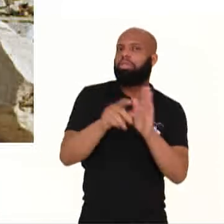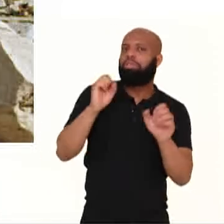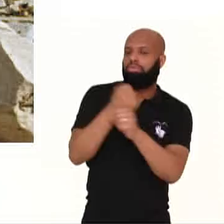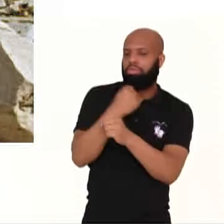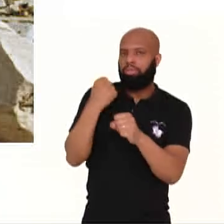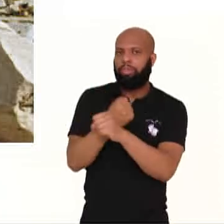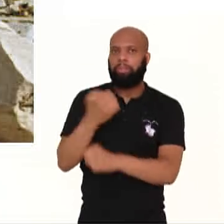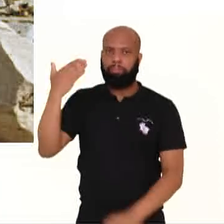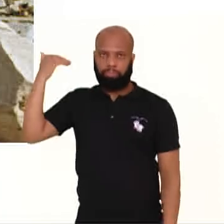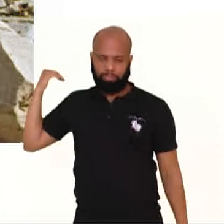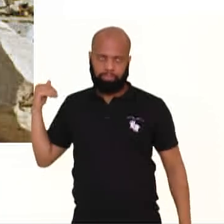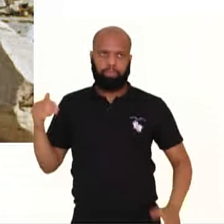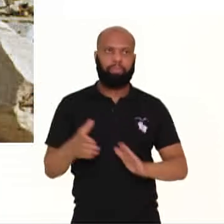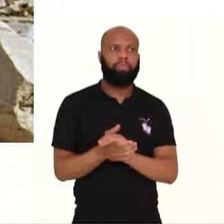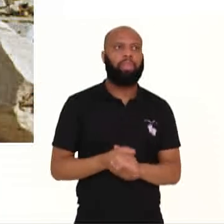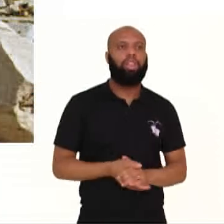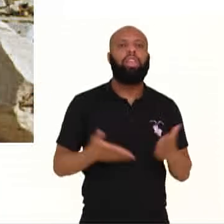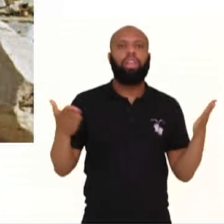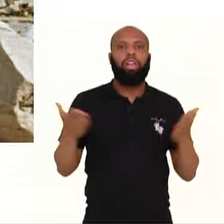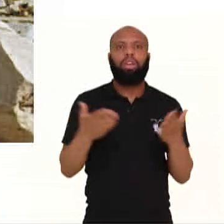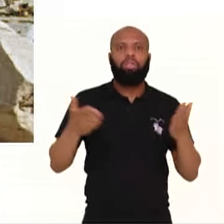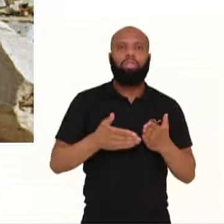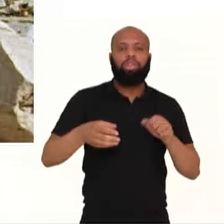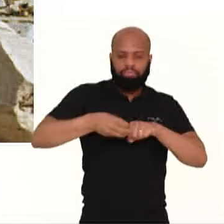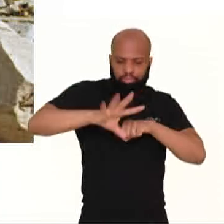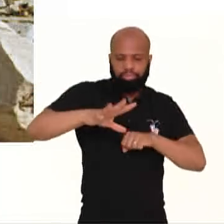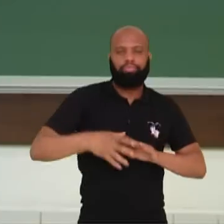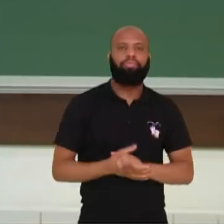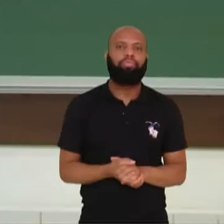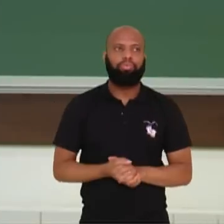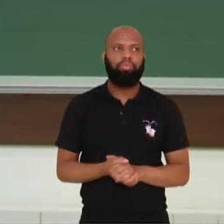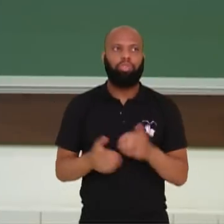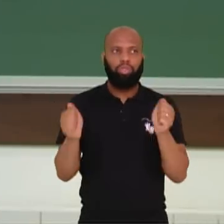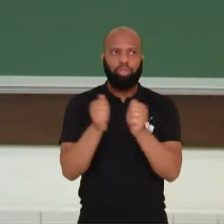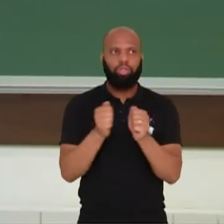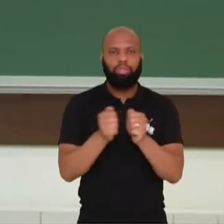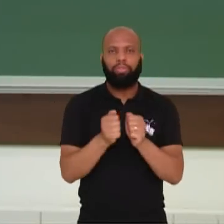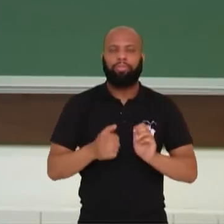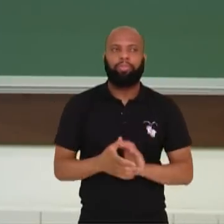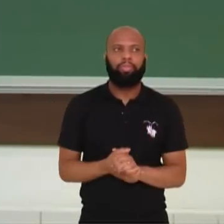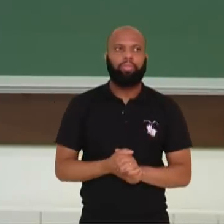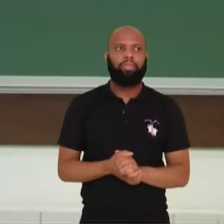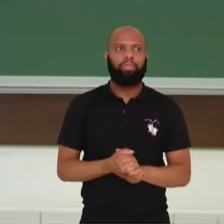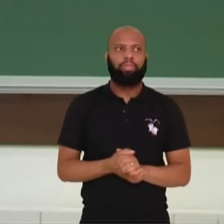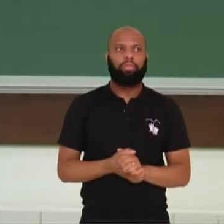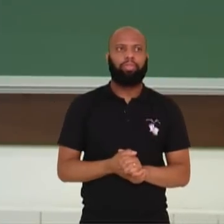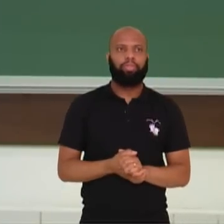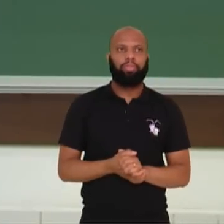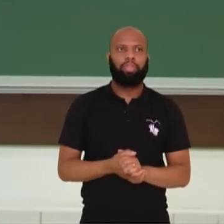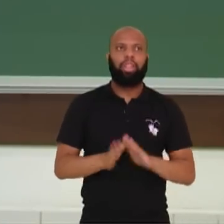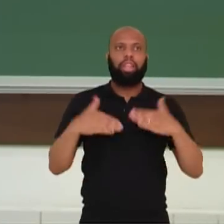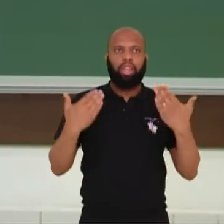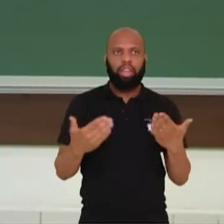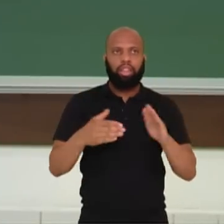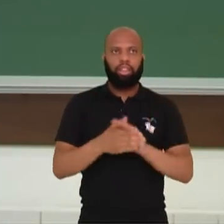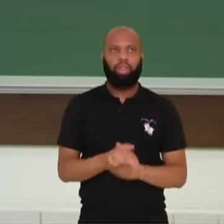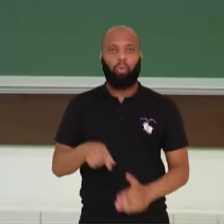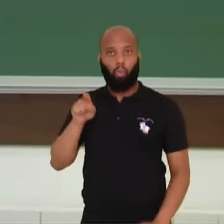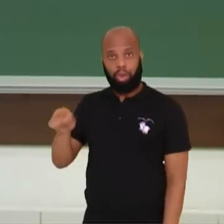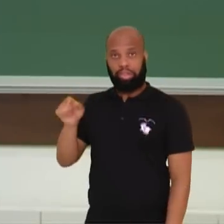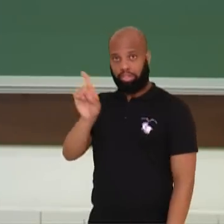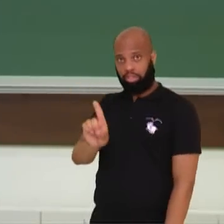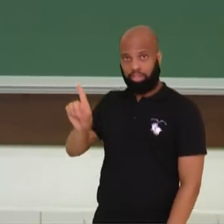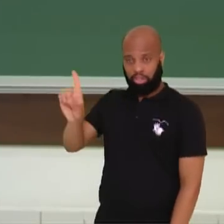construção antiga. O professor vai lembrar uma coisinha a mais. Acompanhe aqui comigo. Palas Atena, a